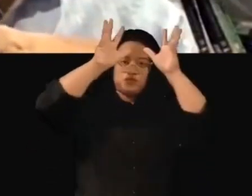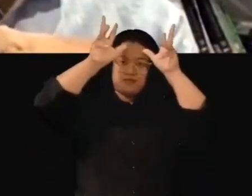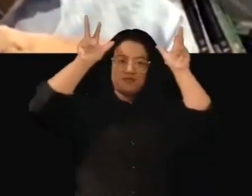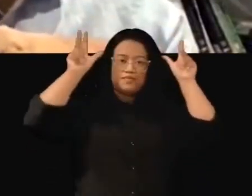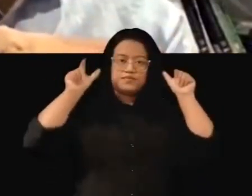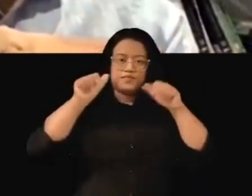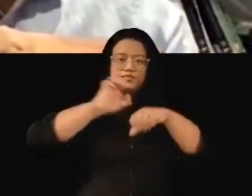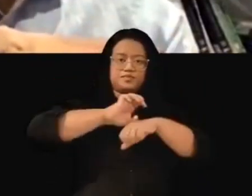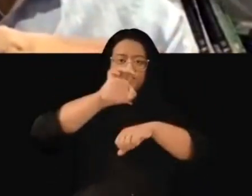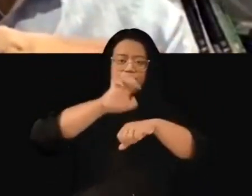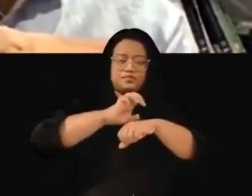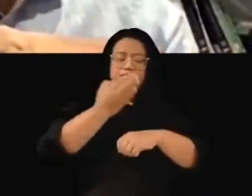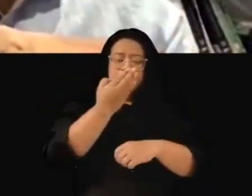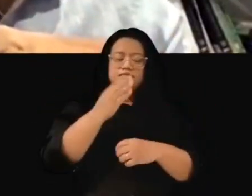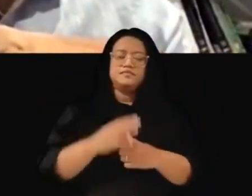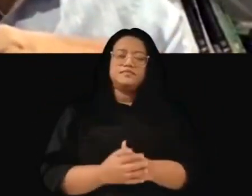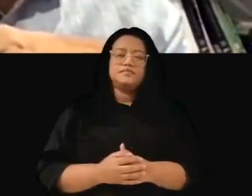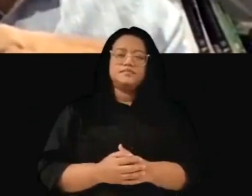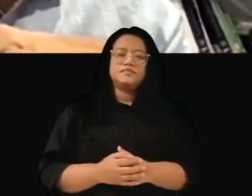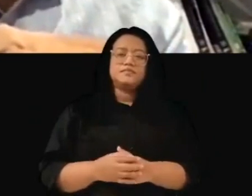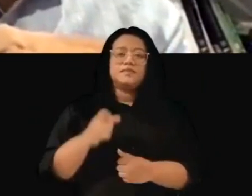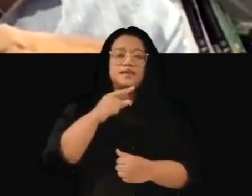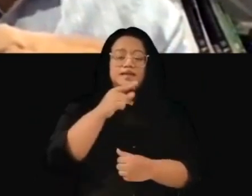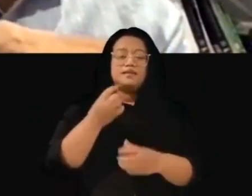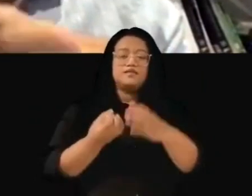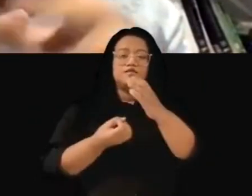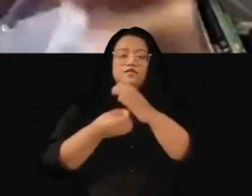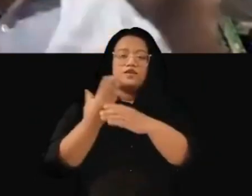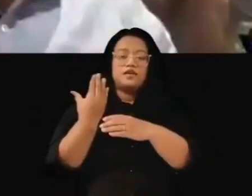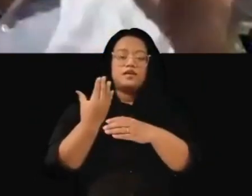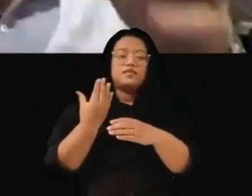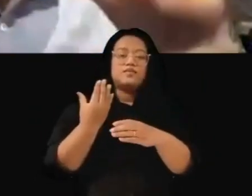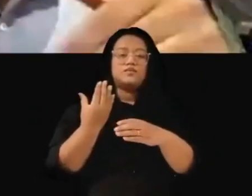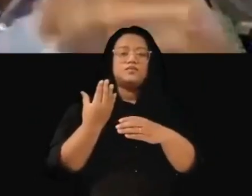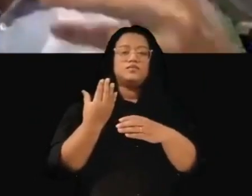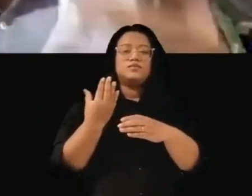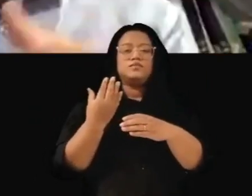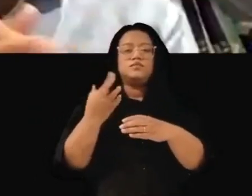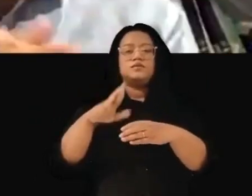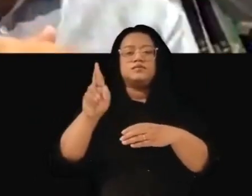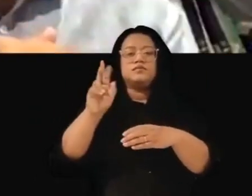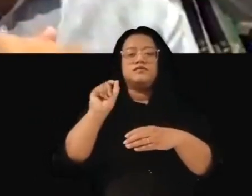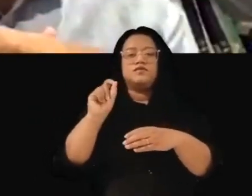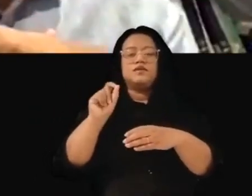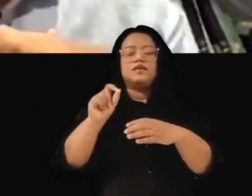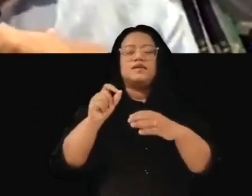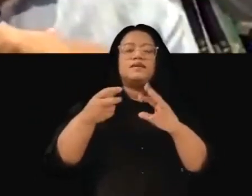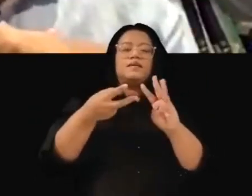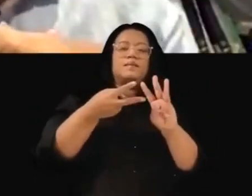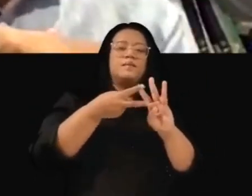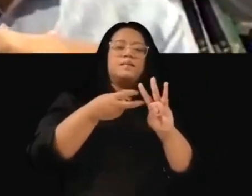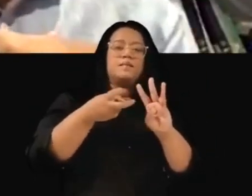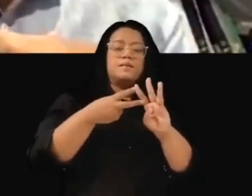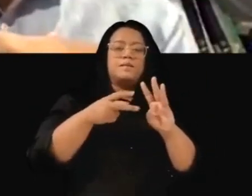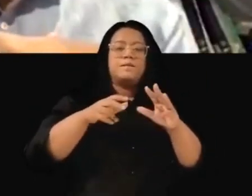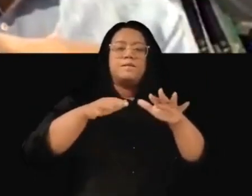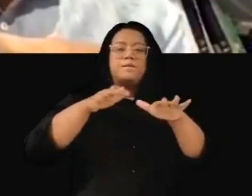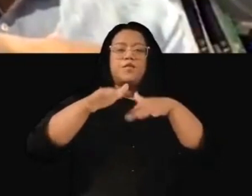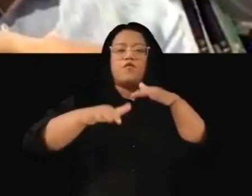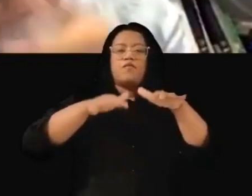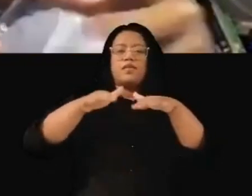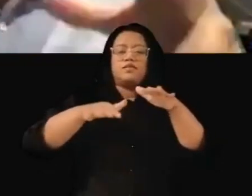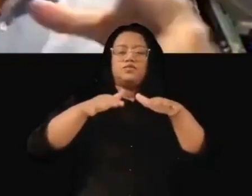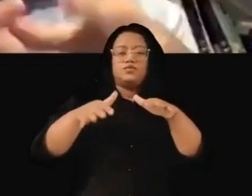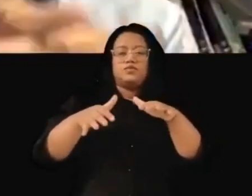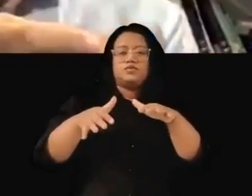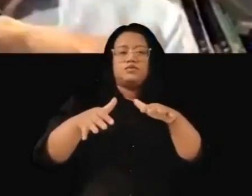dos responsáveis em constituir o chamado Movimento dos Povos da Floresta. E nesse Movimento dos Povos da